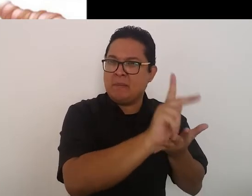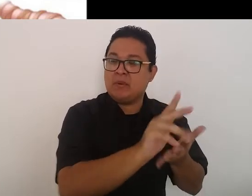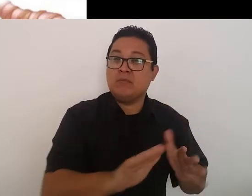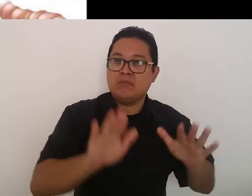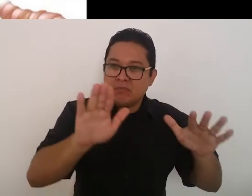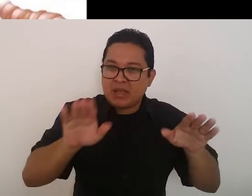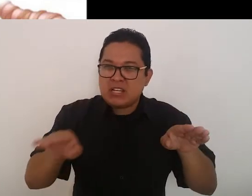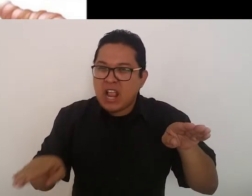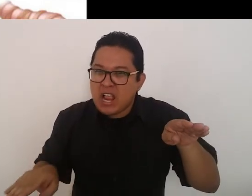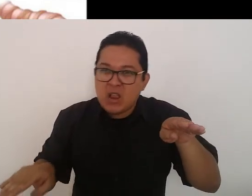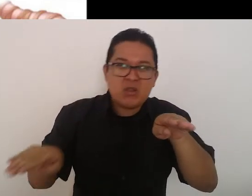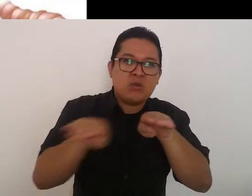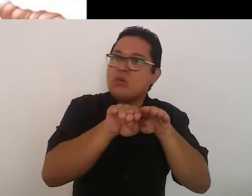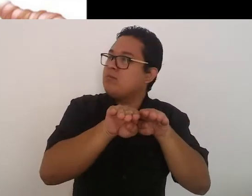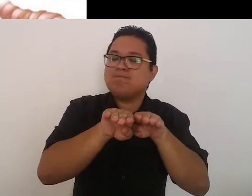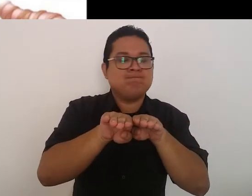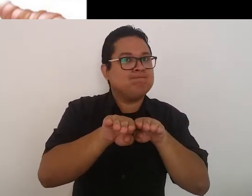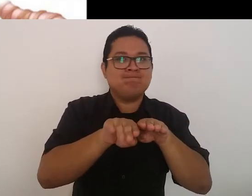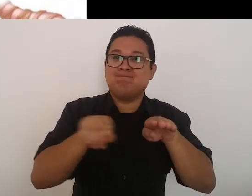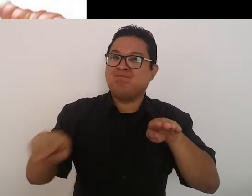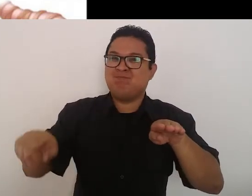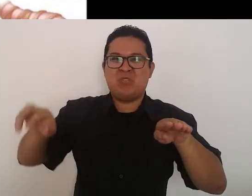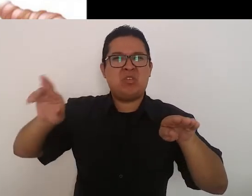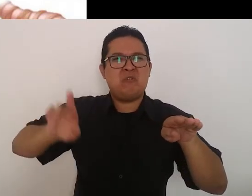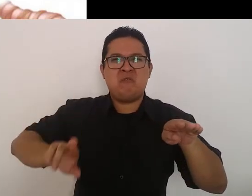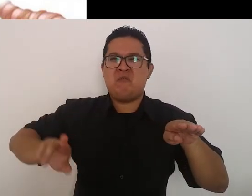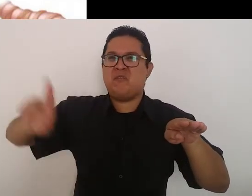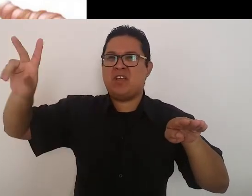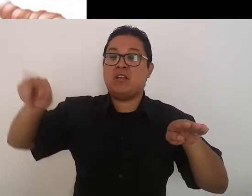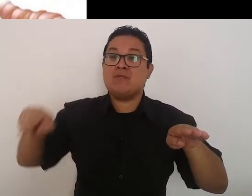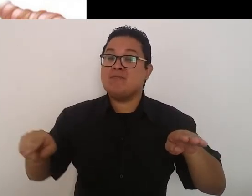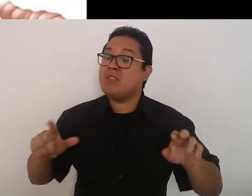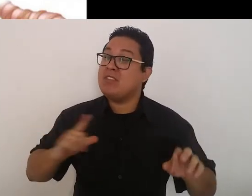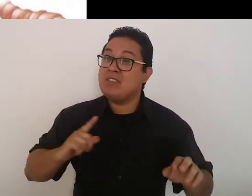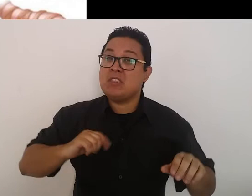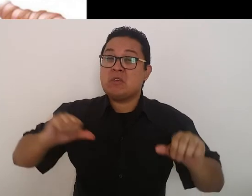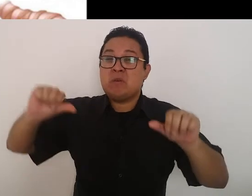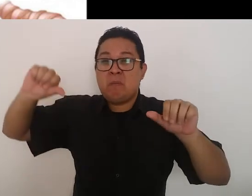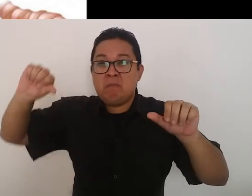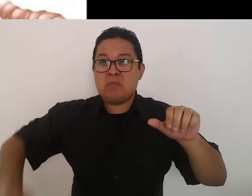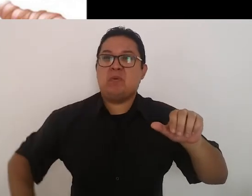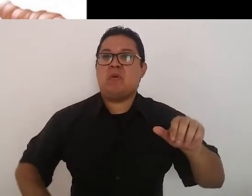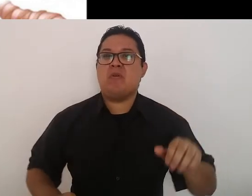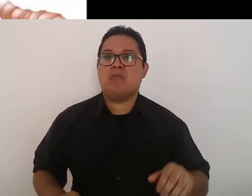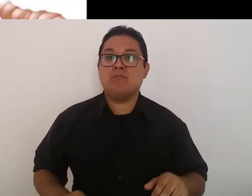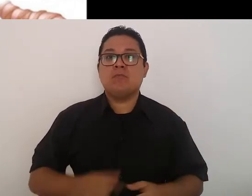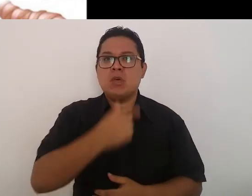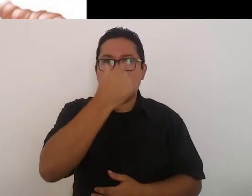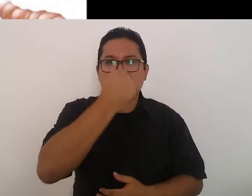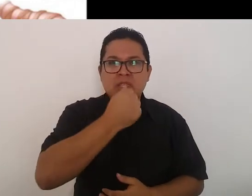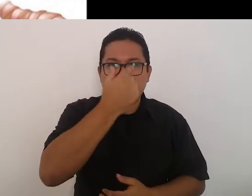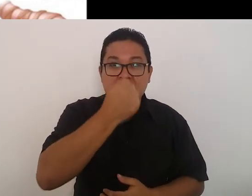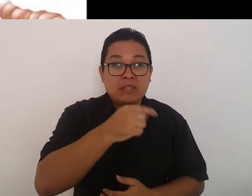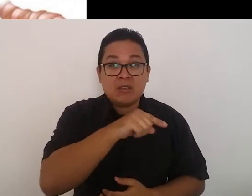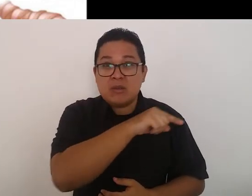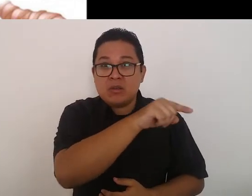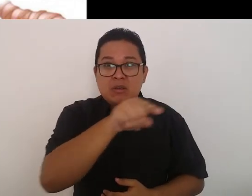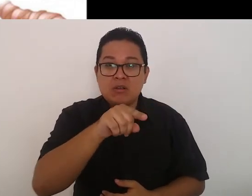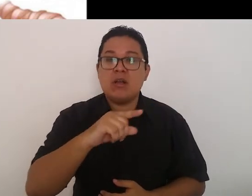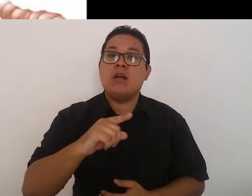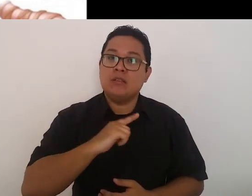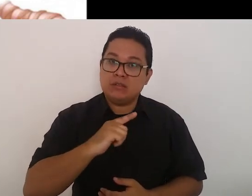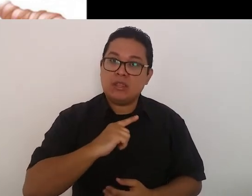fosse, nós não estaríamos vendo o que nós estamos vendo. Não é. Estão entendendo isso? Não é.